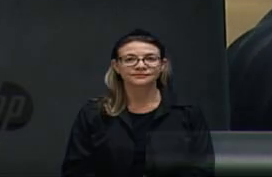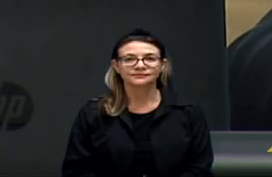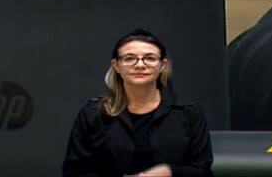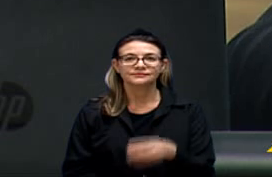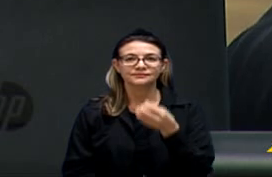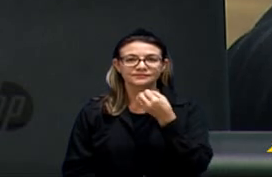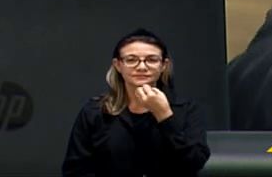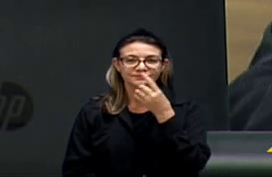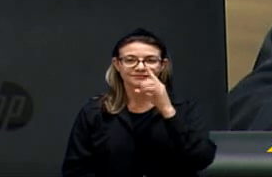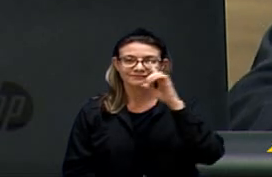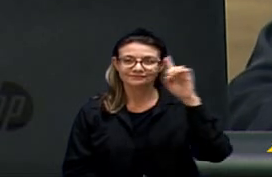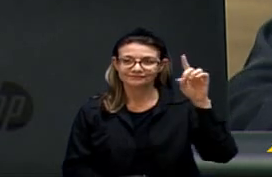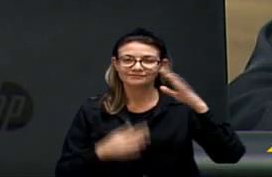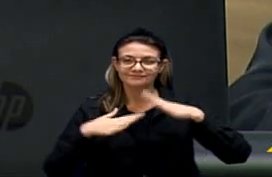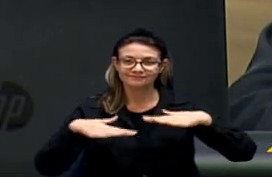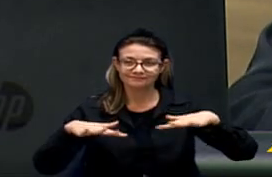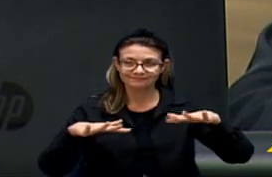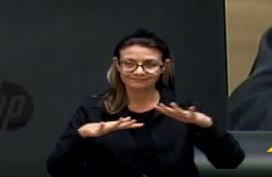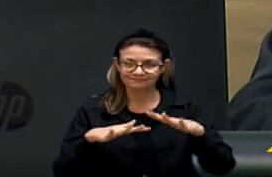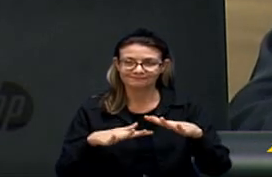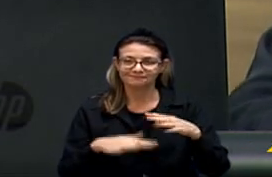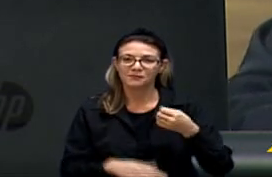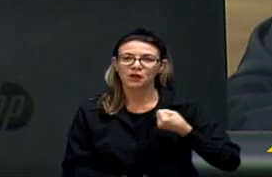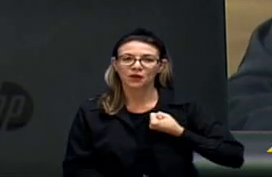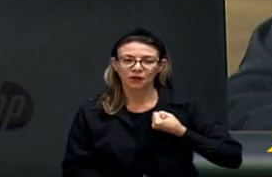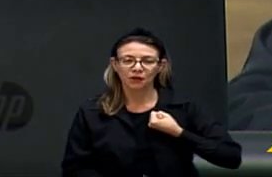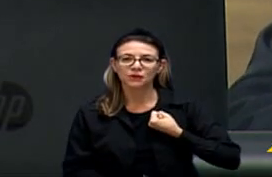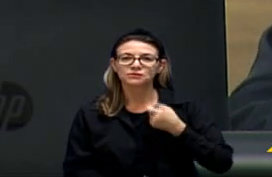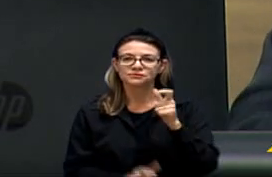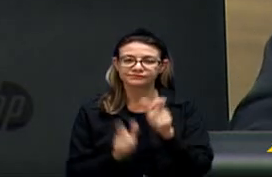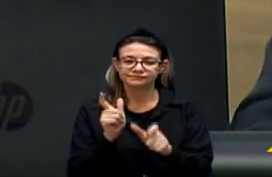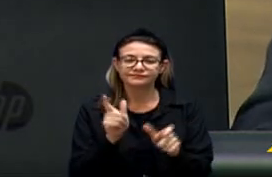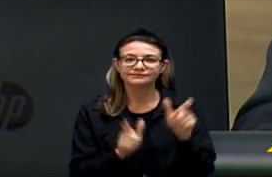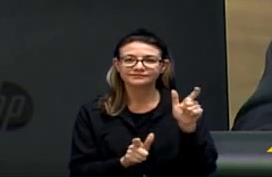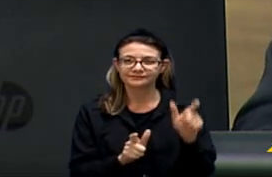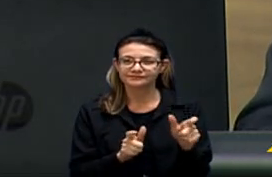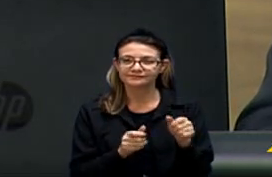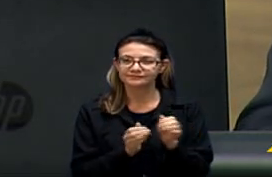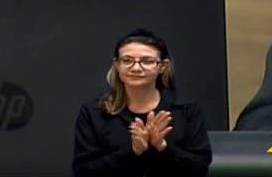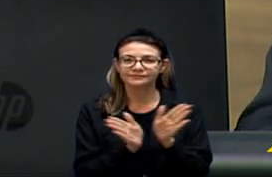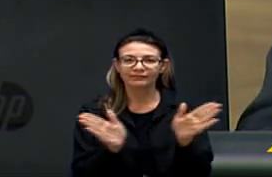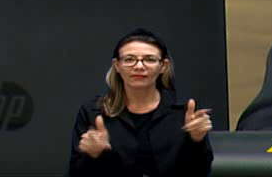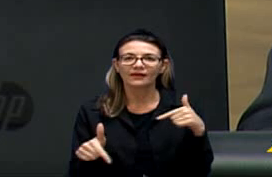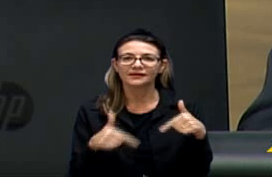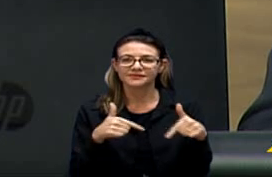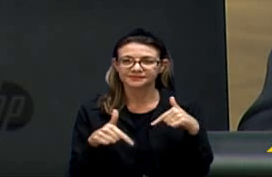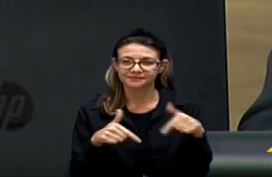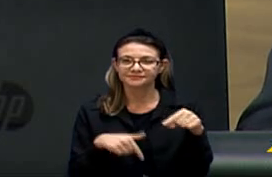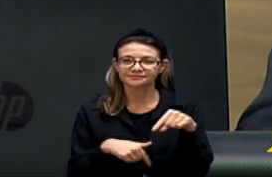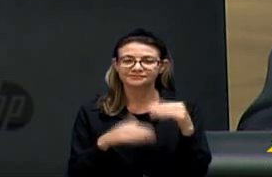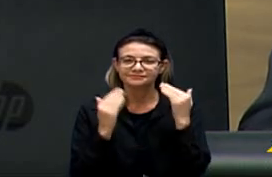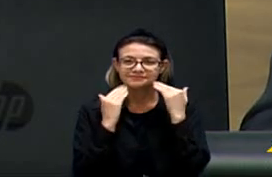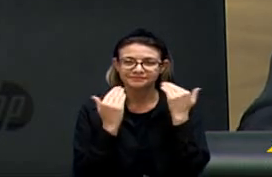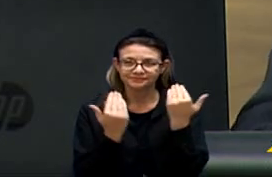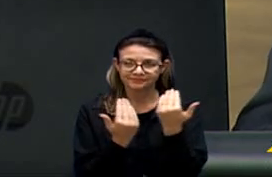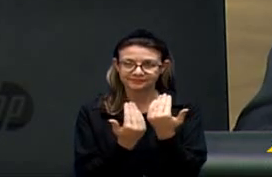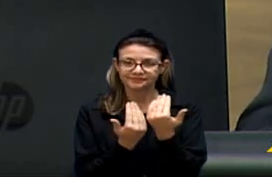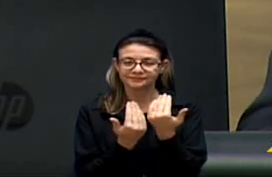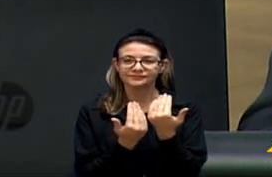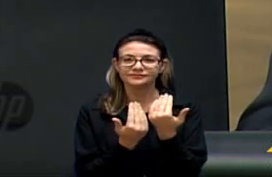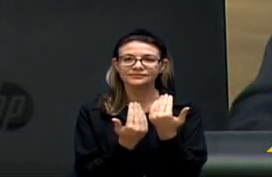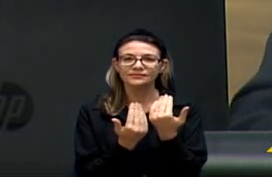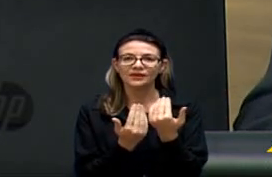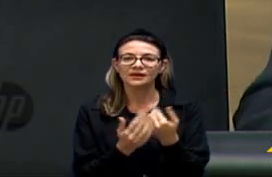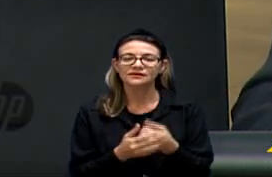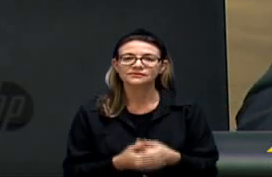Bom dia a todos tendo o número regimental declaro aberto nosso trabalho nesse momento de acordo com a